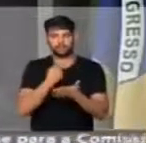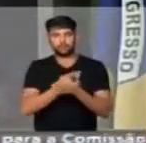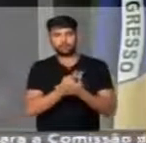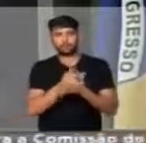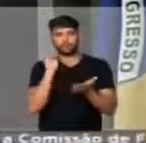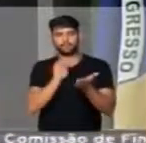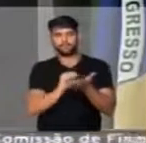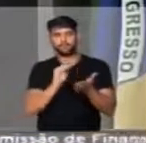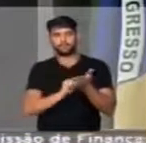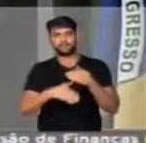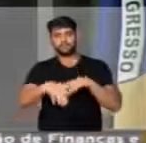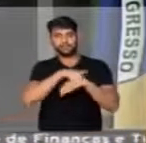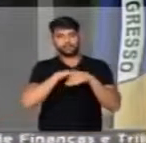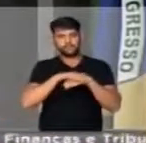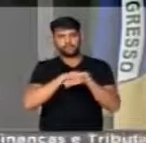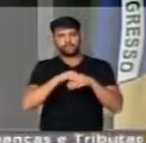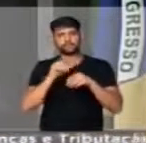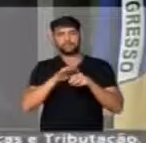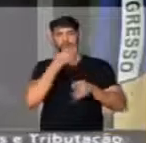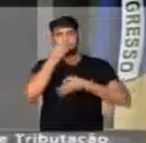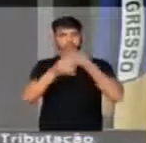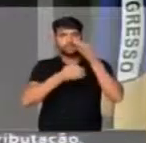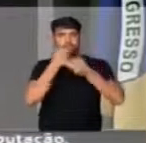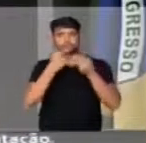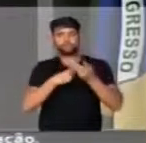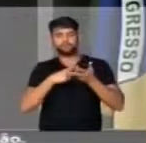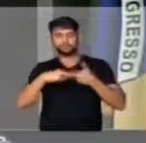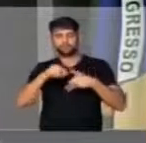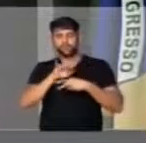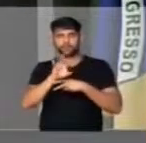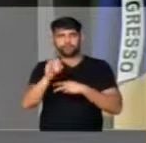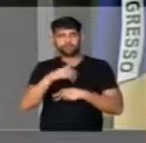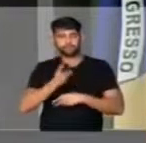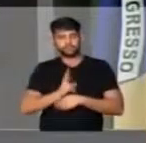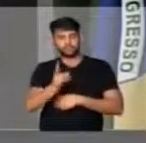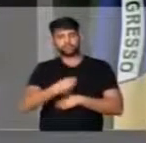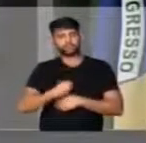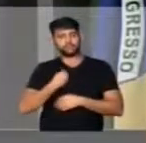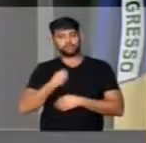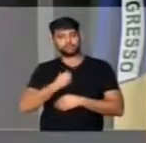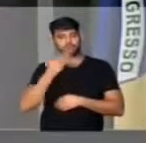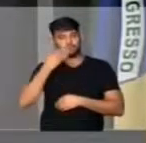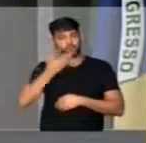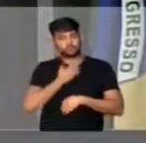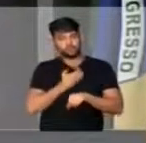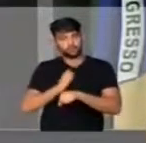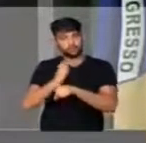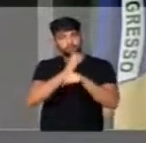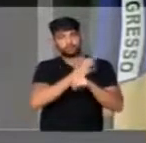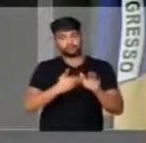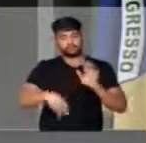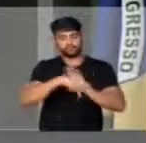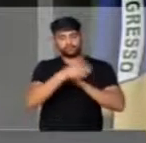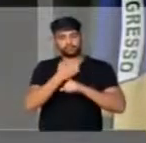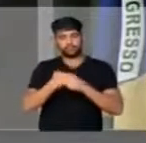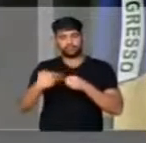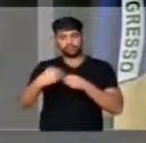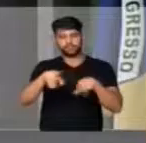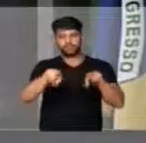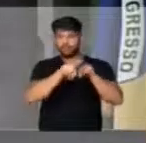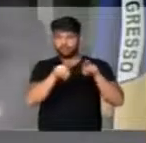da falta do diálogo, das posições unilaterais que sempre deram aos estados e aos municípios